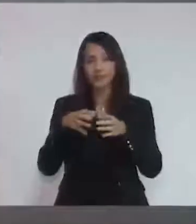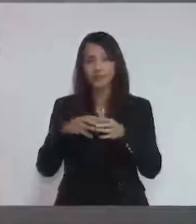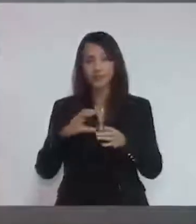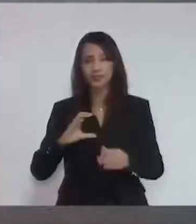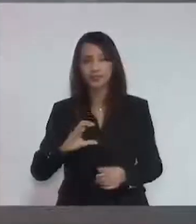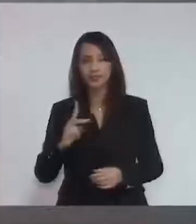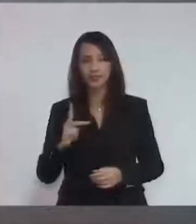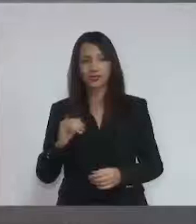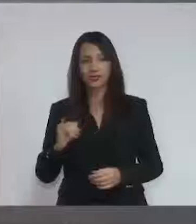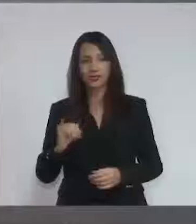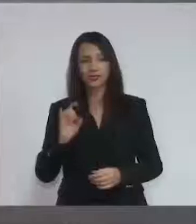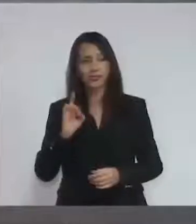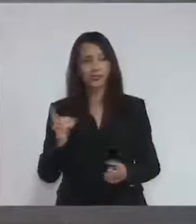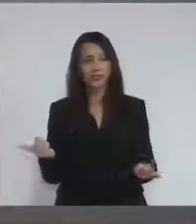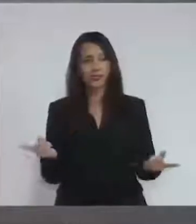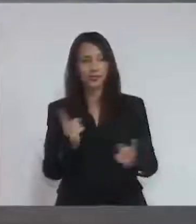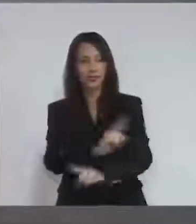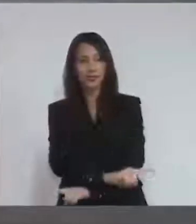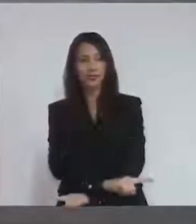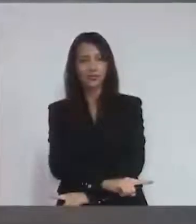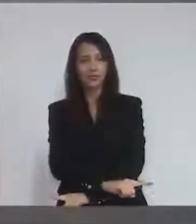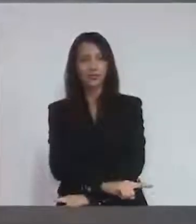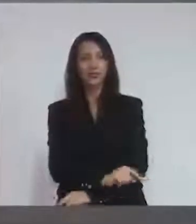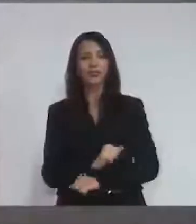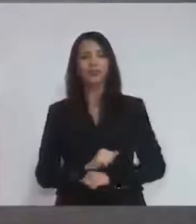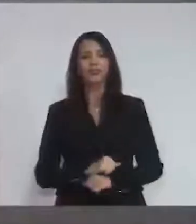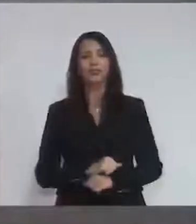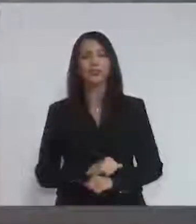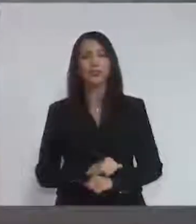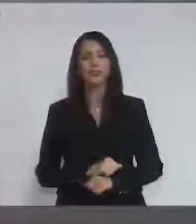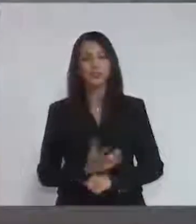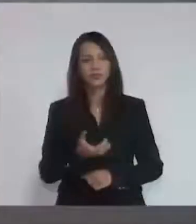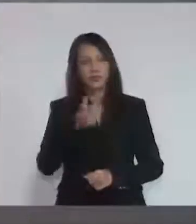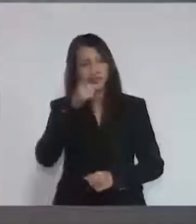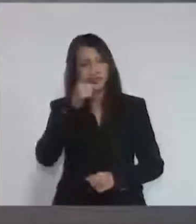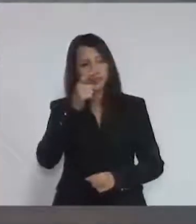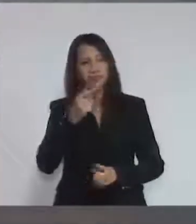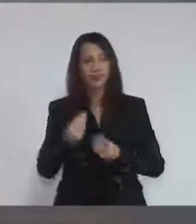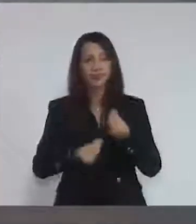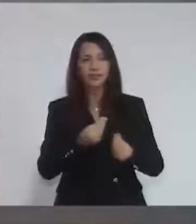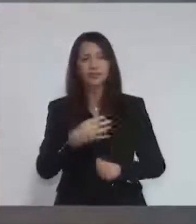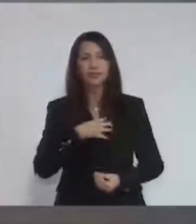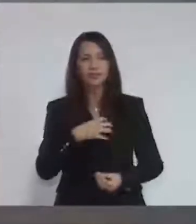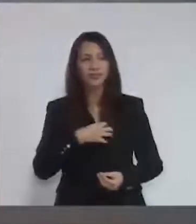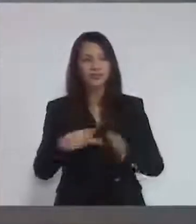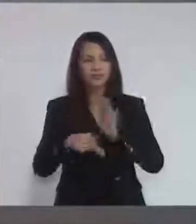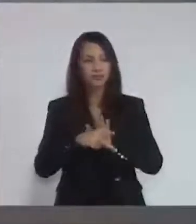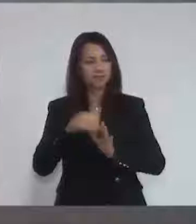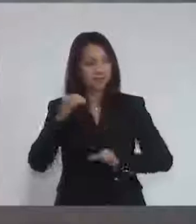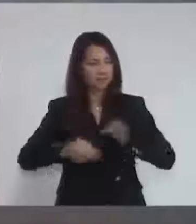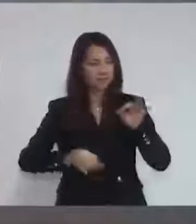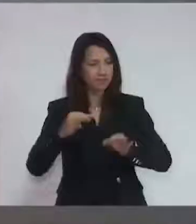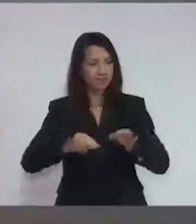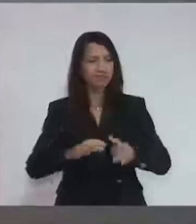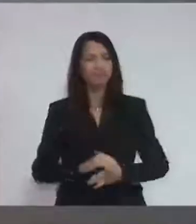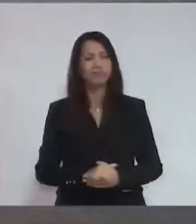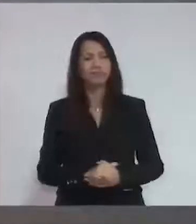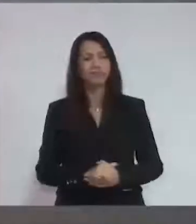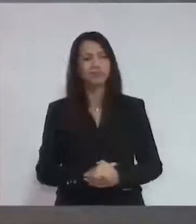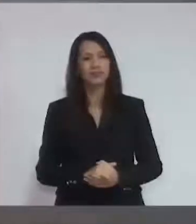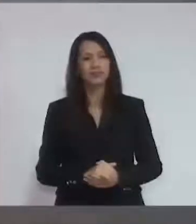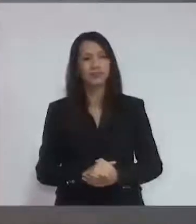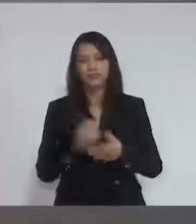um contraponto, né, ele também já antecipou, também veremos as medidas jurídicas, e se elas não